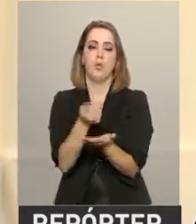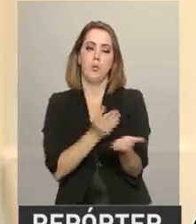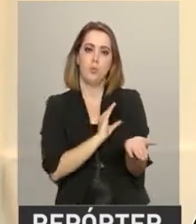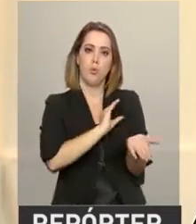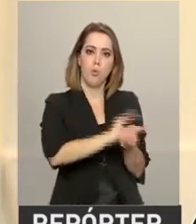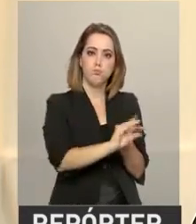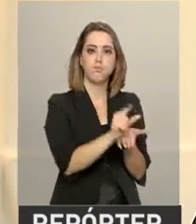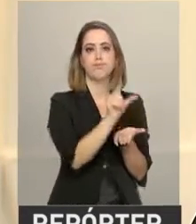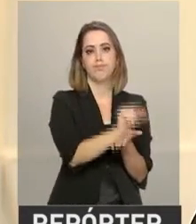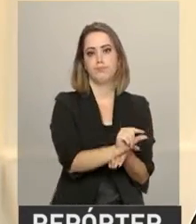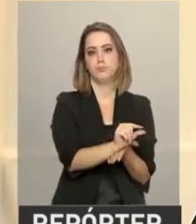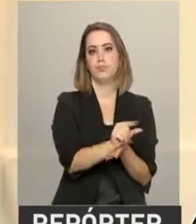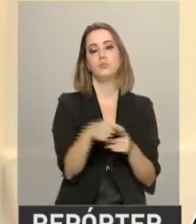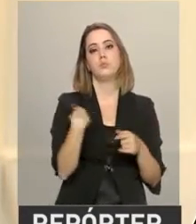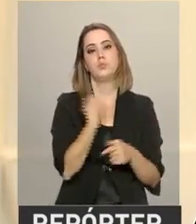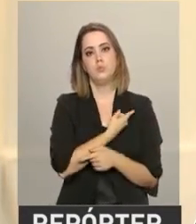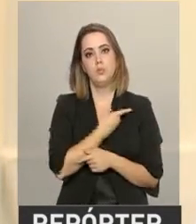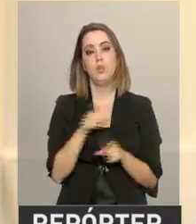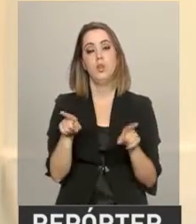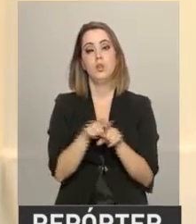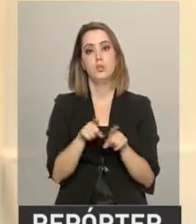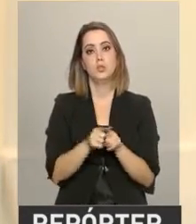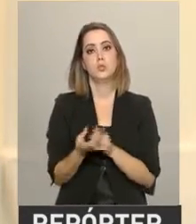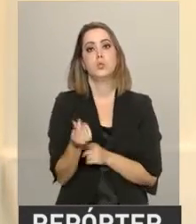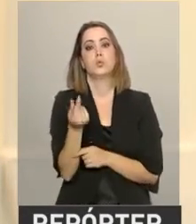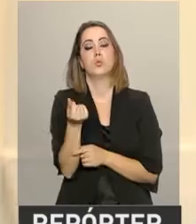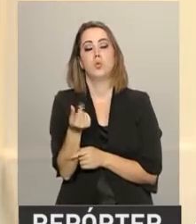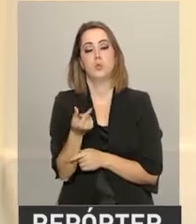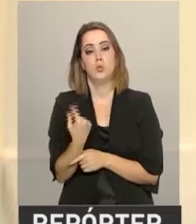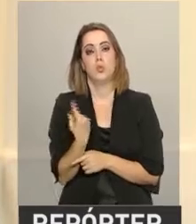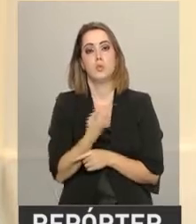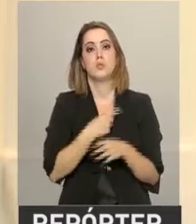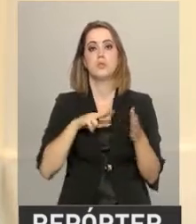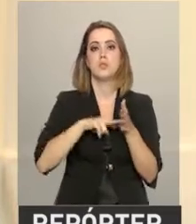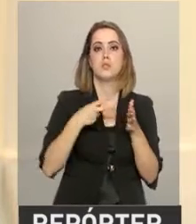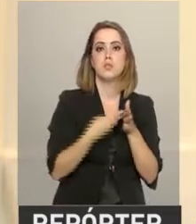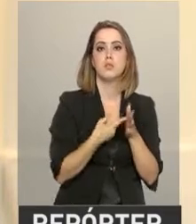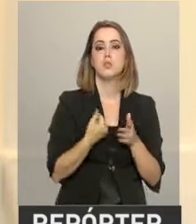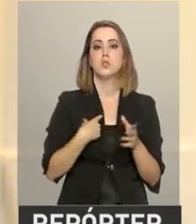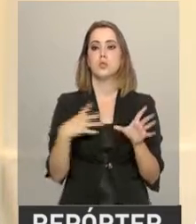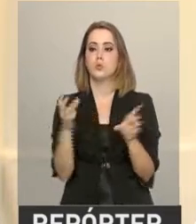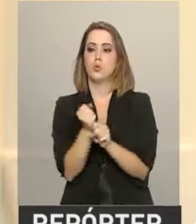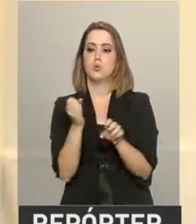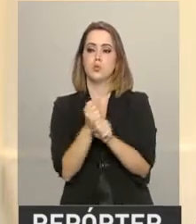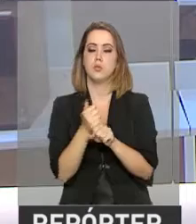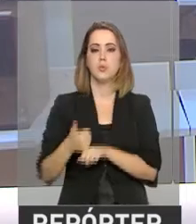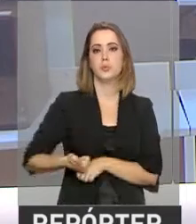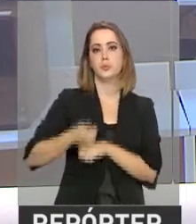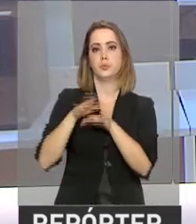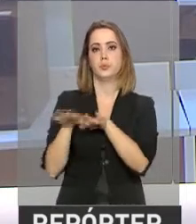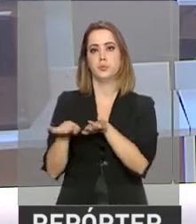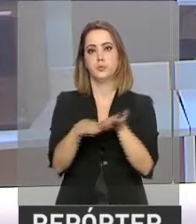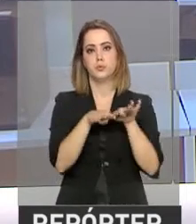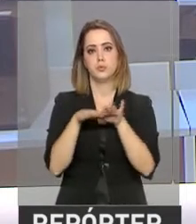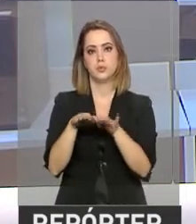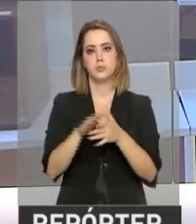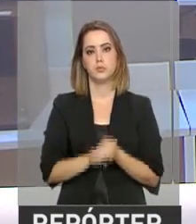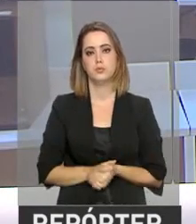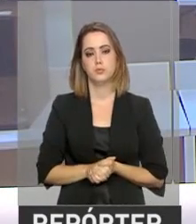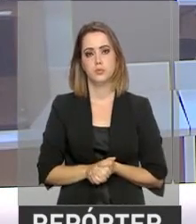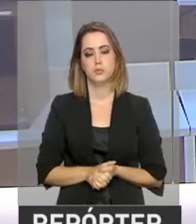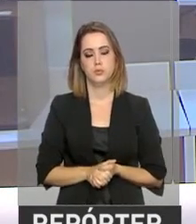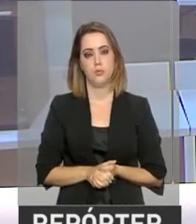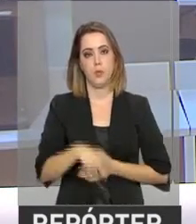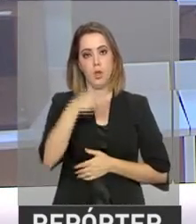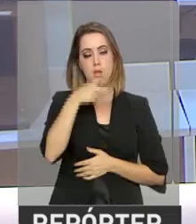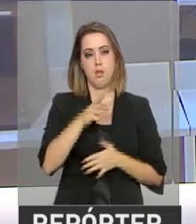vendendo com lucro e significa que nós temos tendência de ter as nossas finanças e equilibrados e as empresas